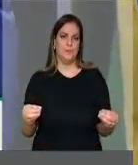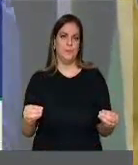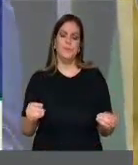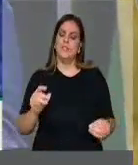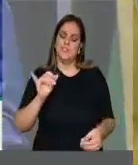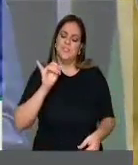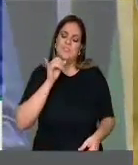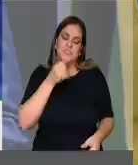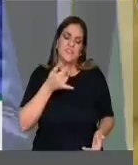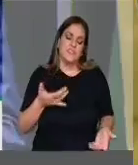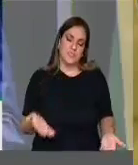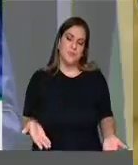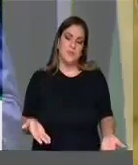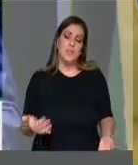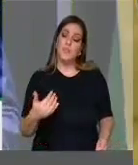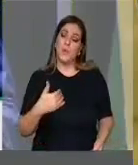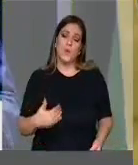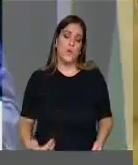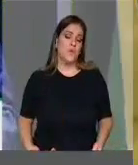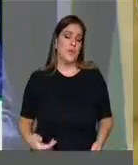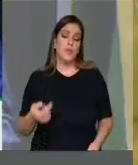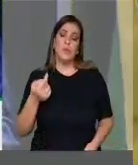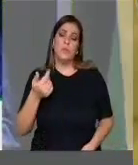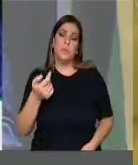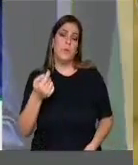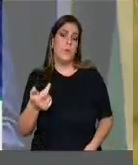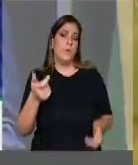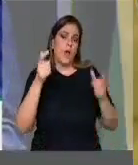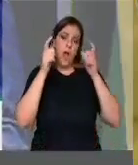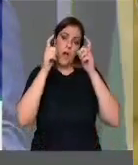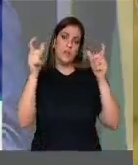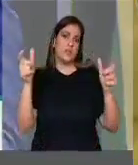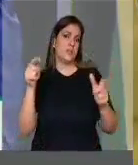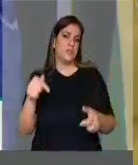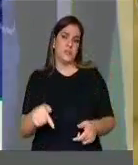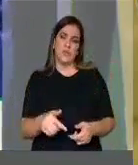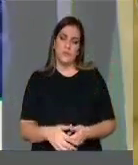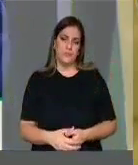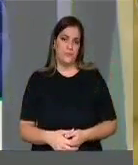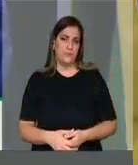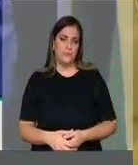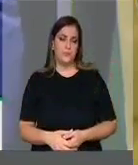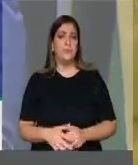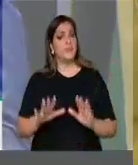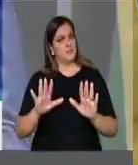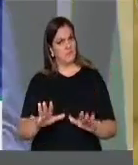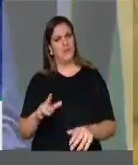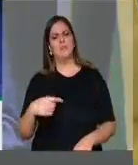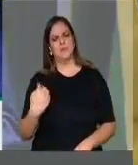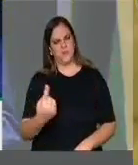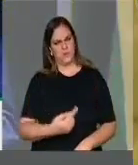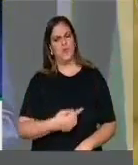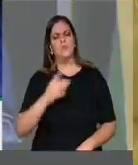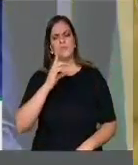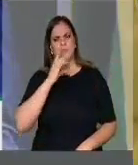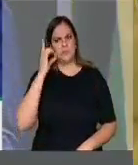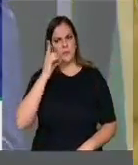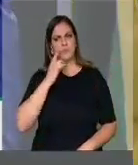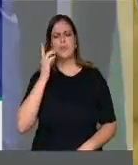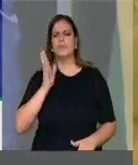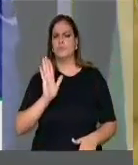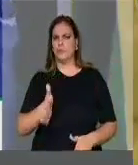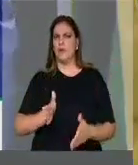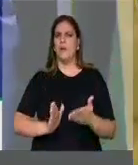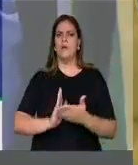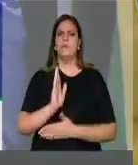poder público tem dado pouca importância e pouca atenção a esse tema, mas nós, deputados federais, Congresso Nacional, aprovamos